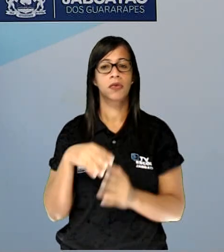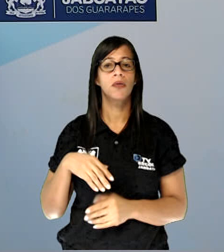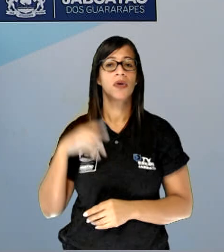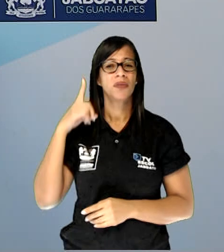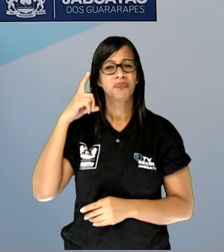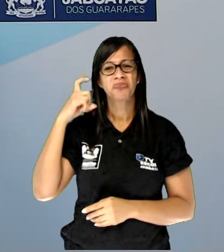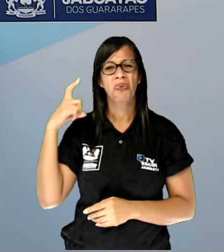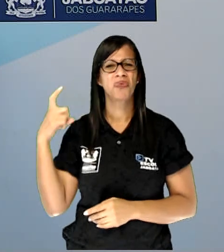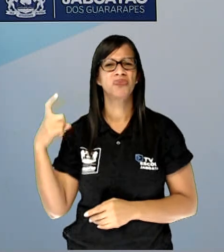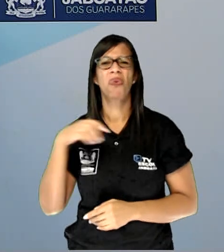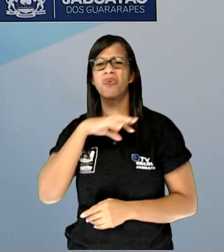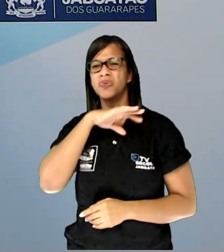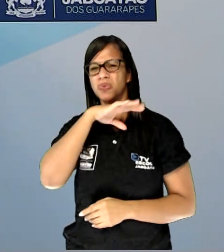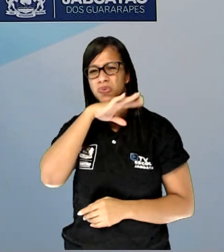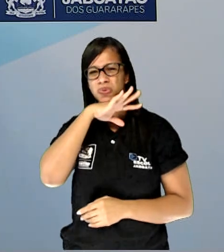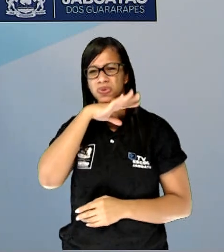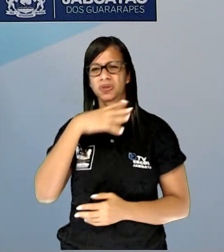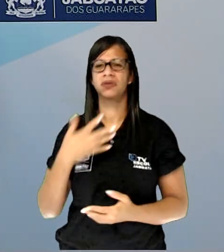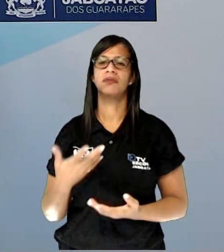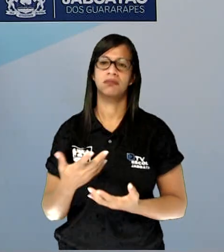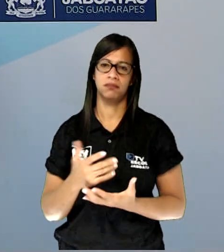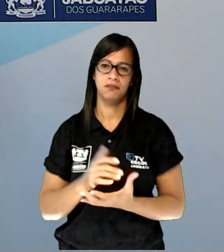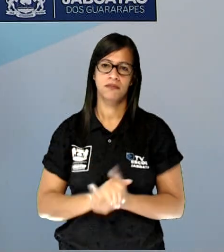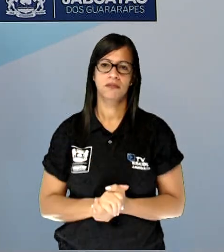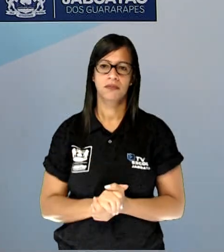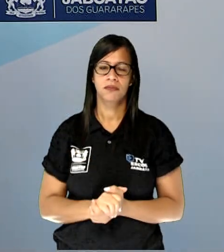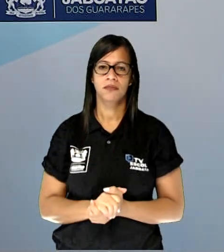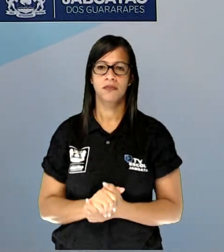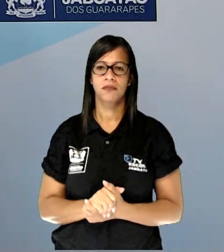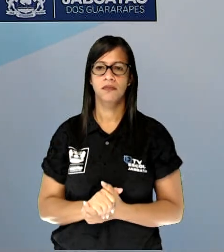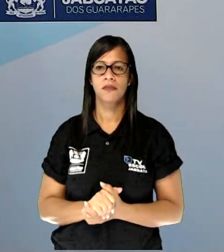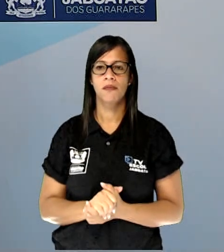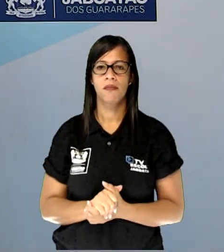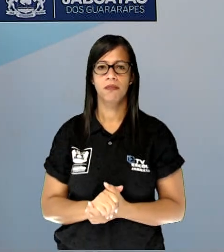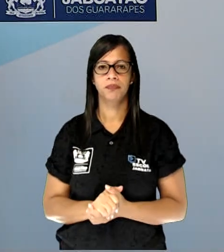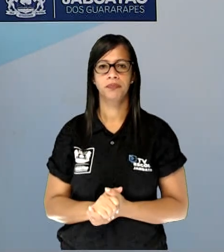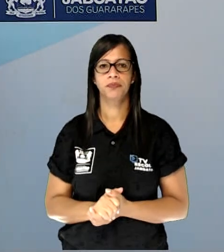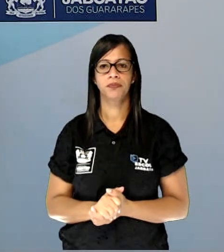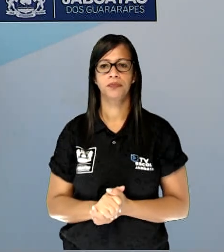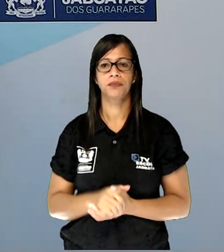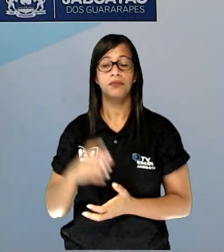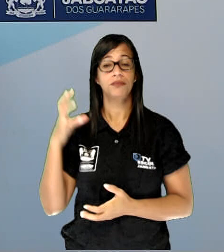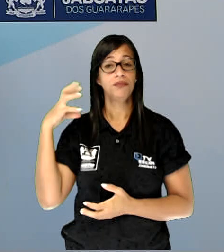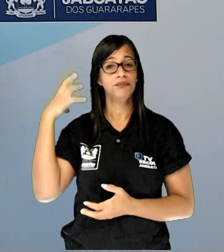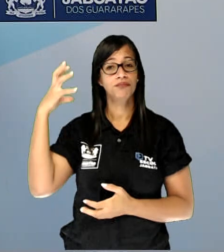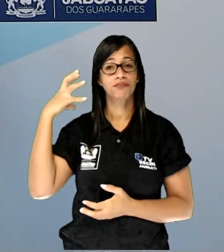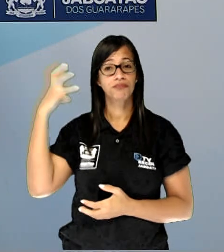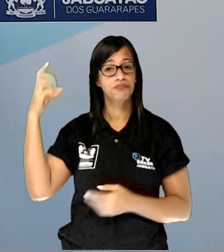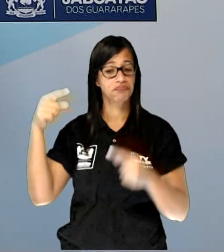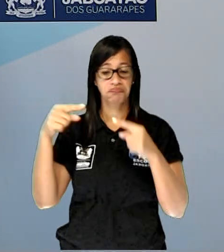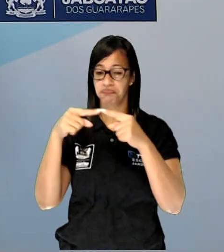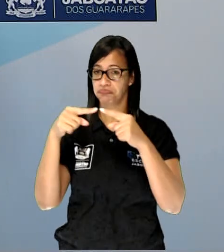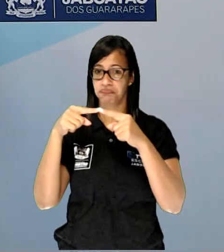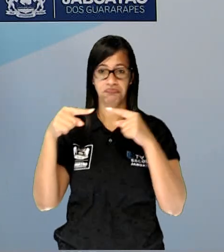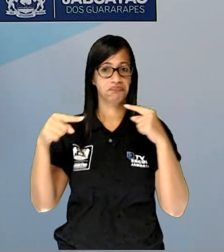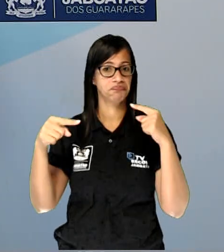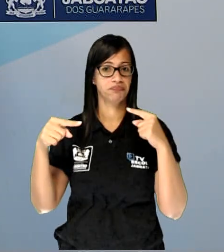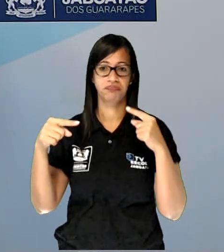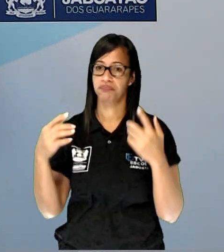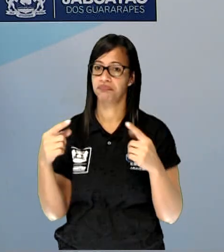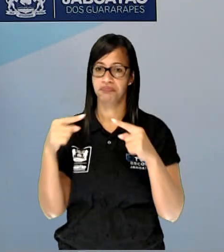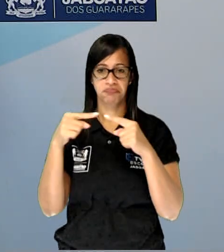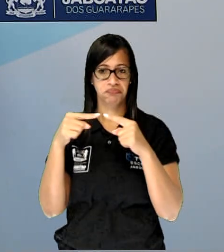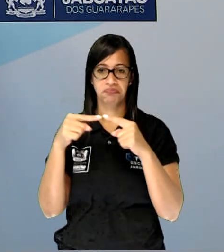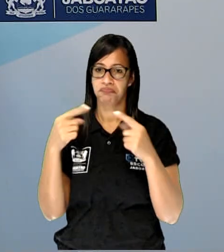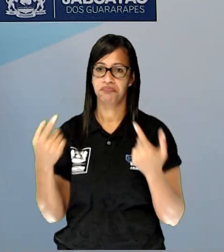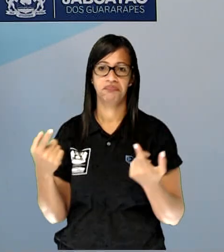as construções começam logo cedo, isso me incomoda. São chamados de sons desordenados, ou seja, considerados como ruído